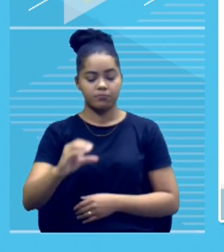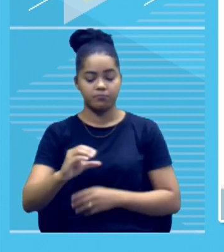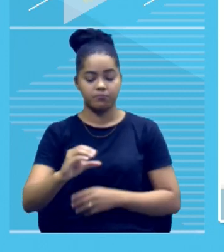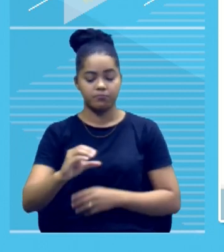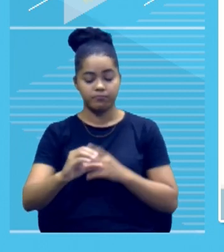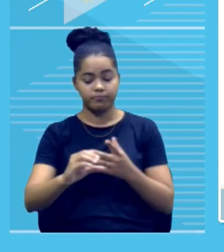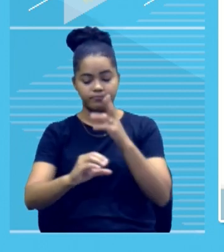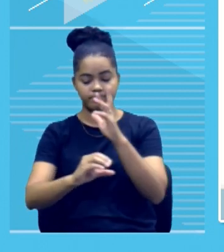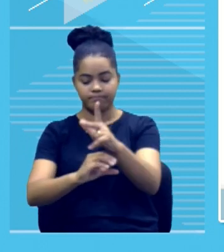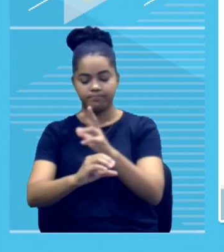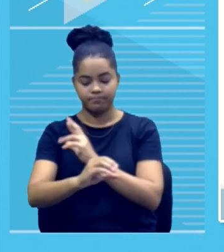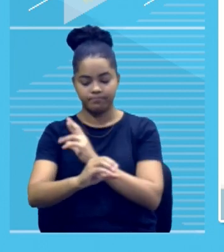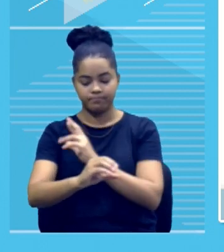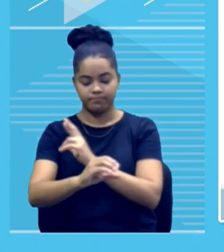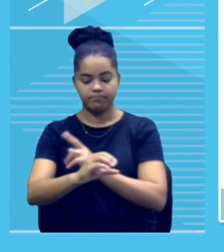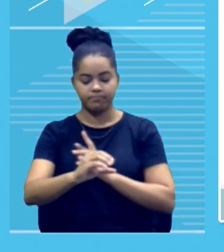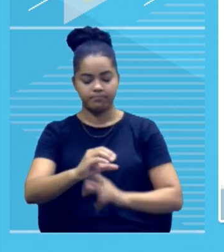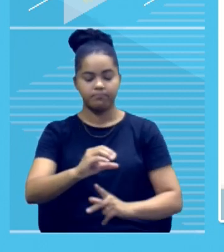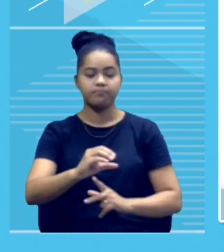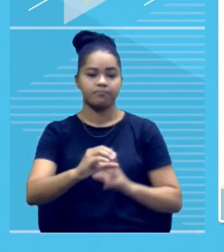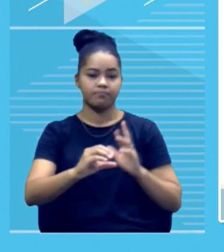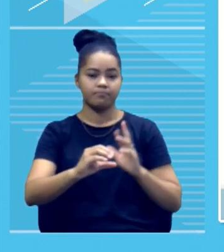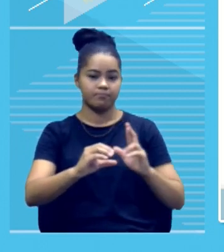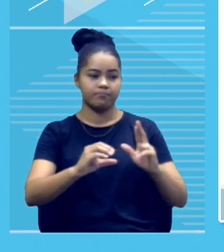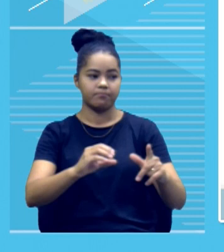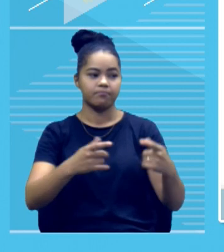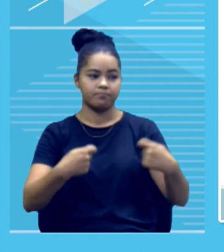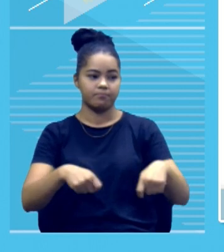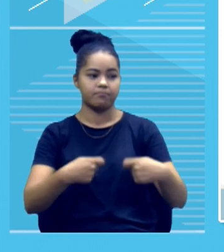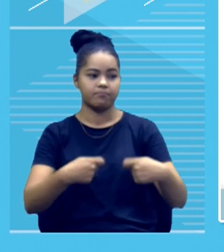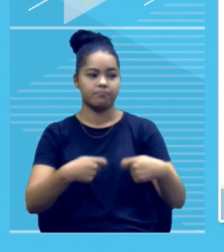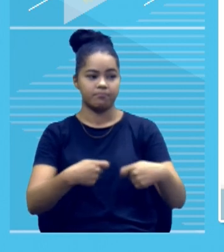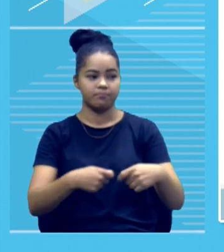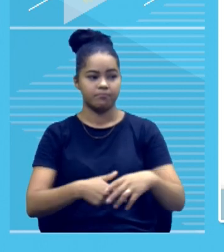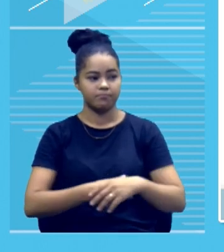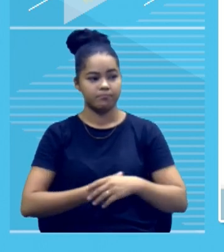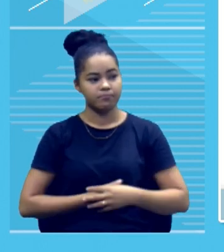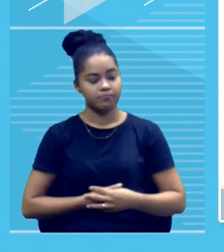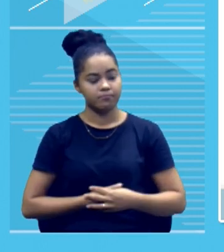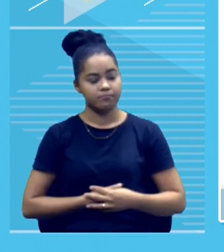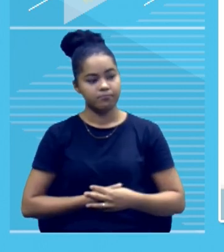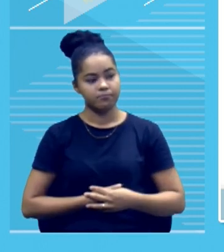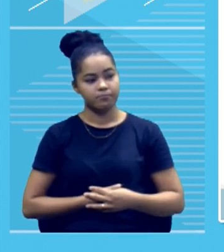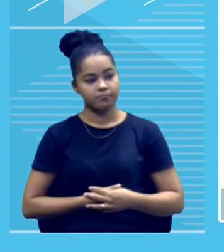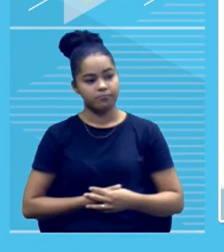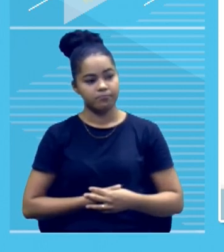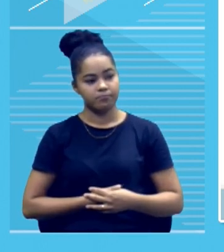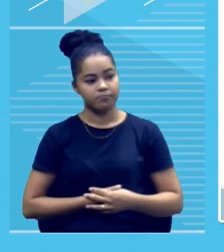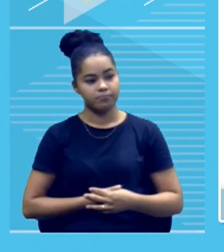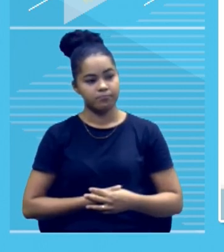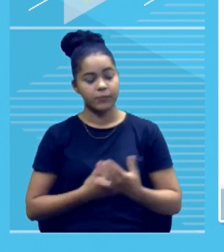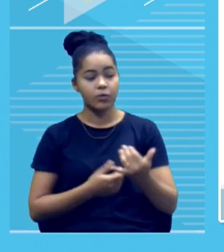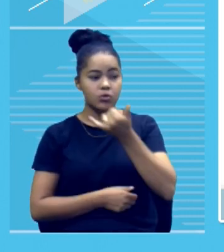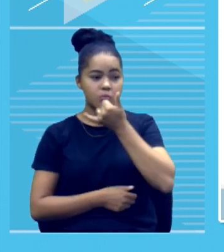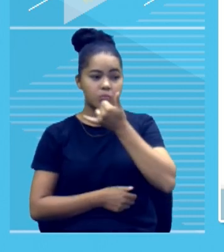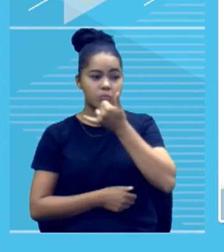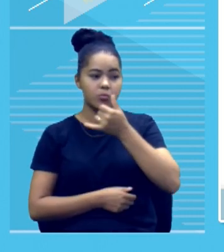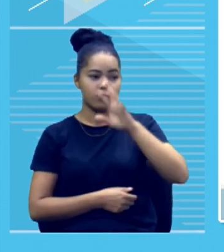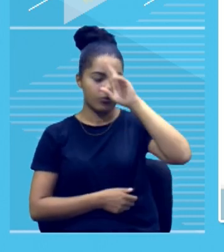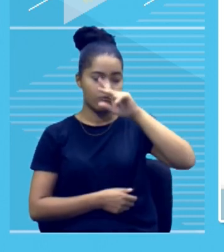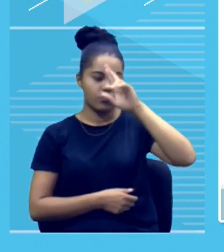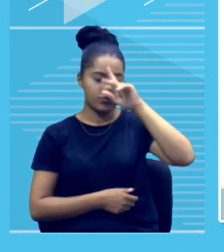que ser diferente de Y, diferente de Z e diferente de W. Né? Eu coloquei o Z ali, mas vamos colocar um W mesmo,